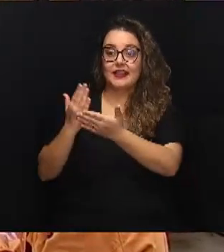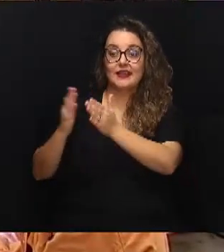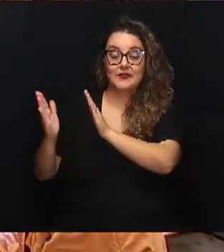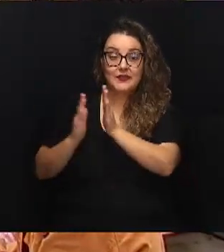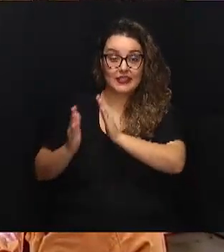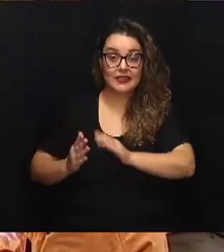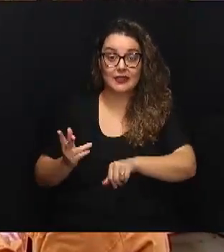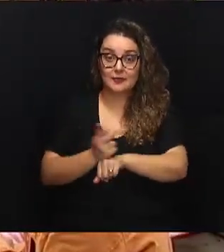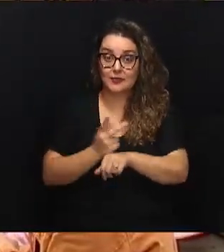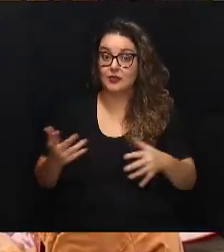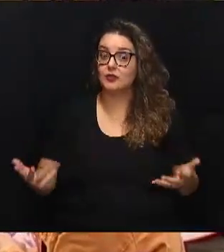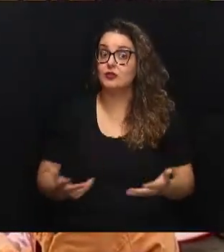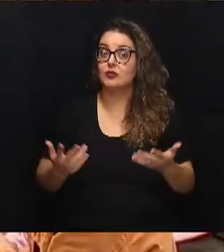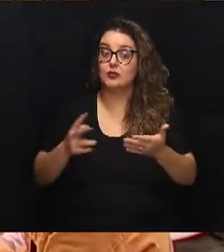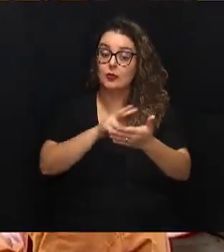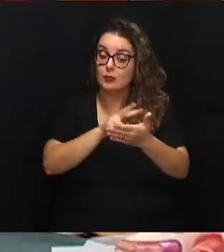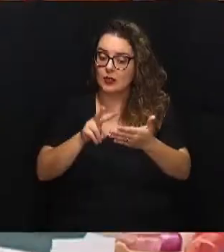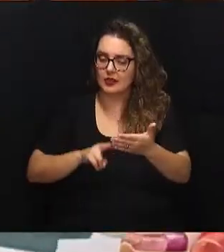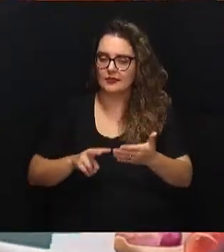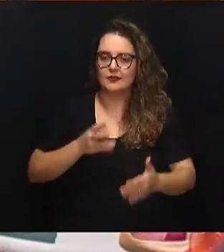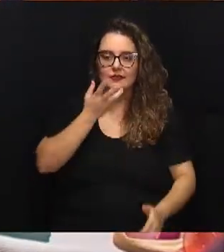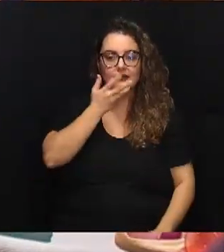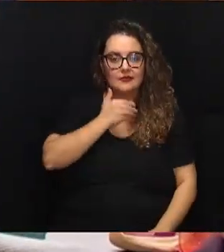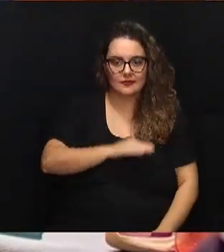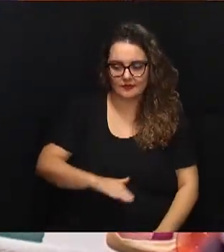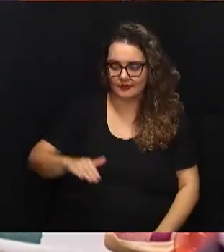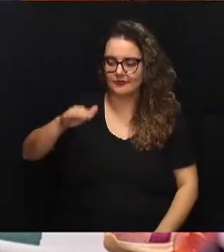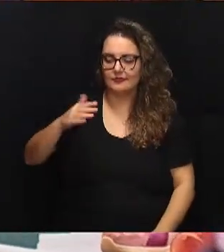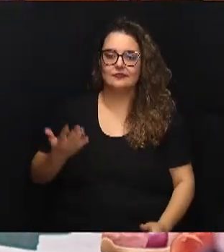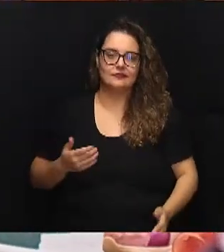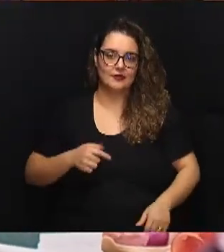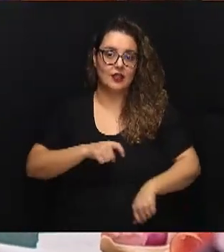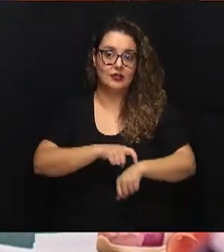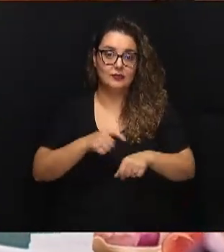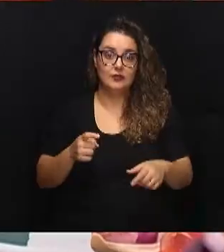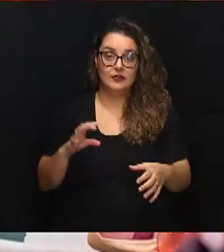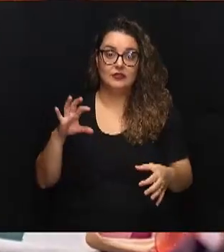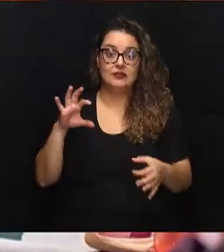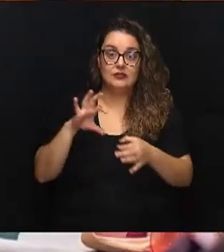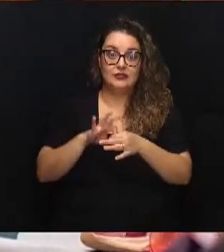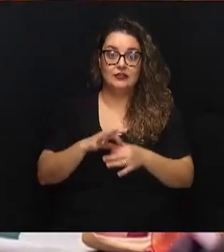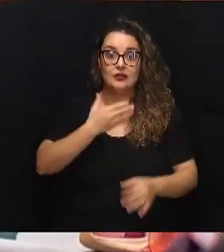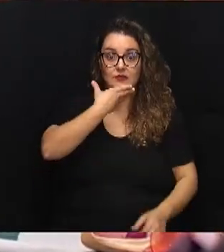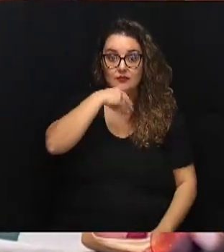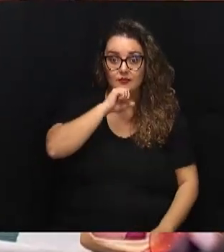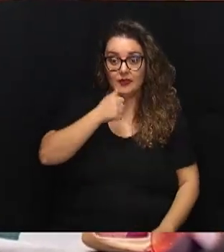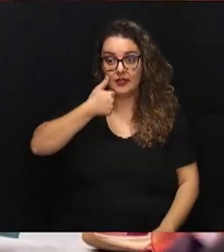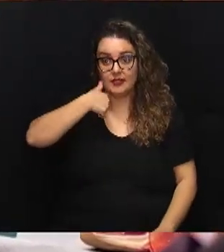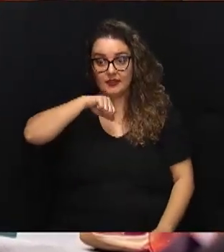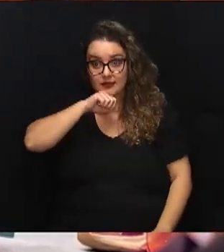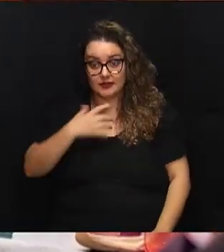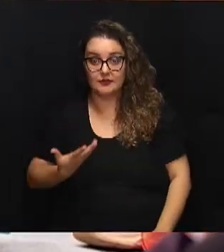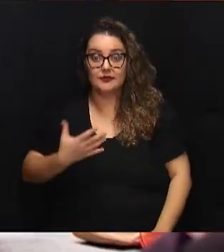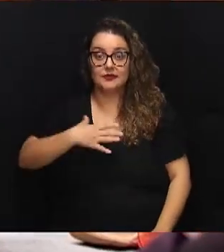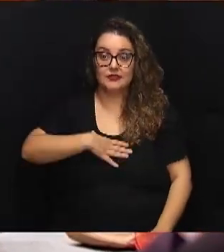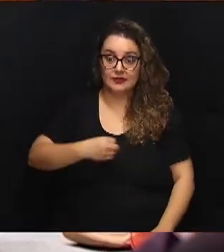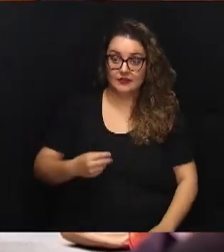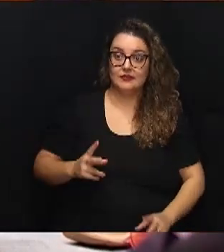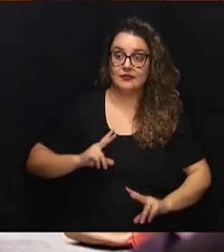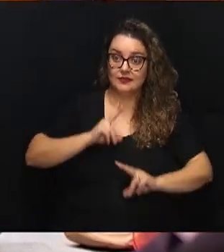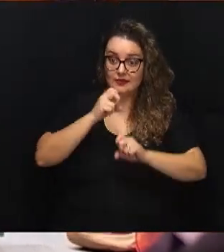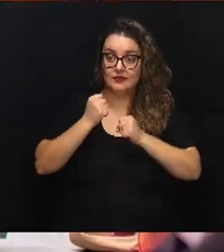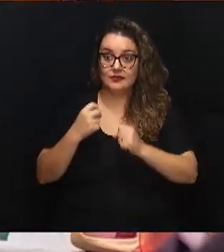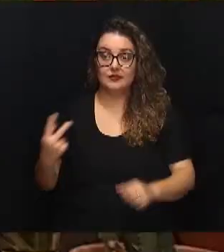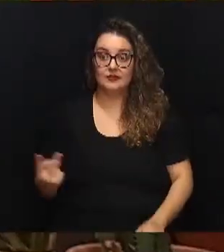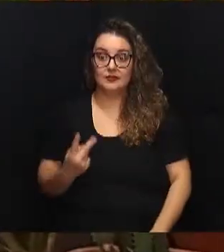busca estimular a leitura entre os pequenos, promovendo momentos de conexão entre pais e filhos e também reforçar o valor